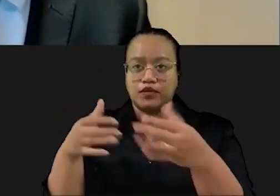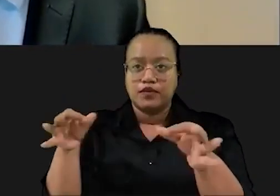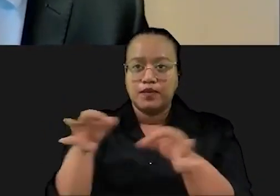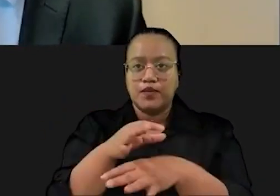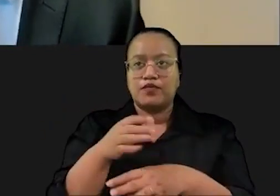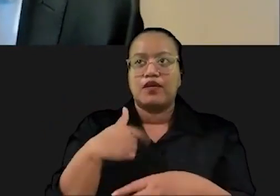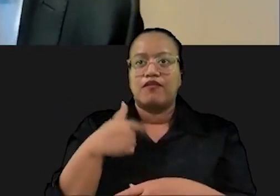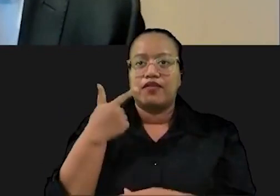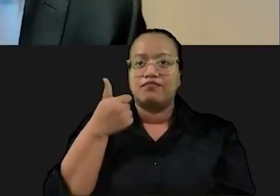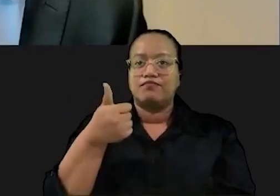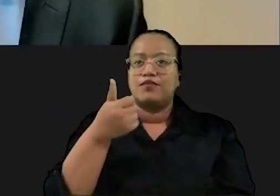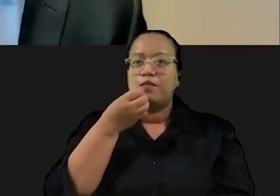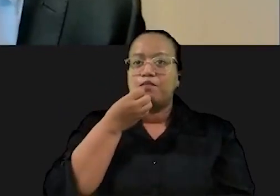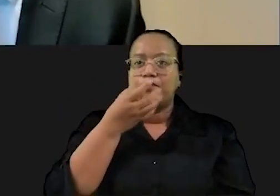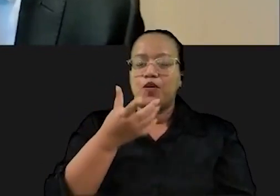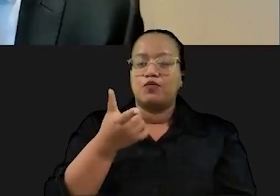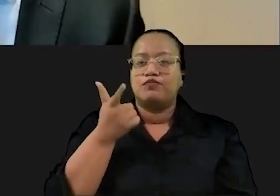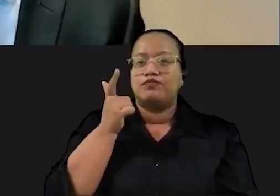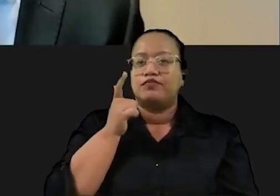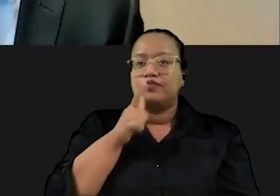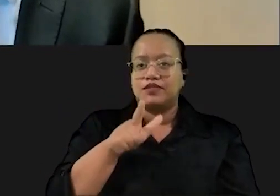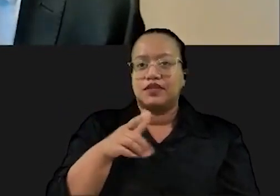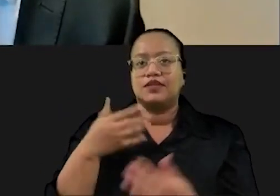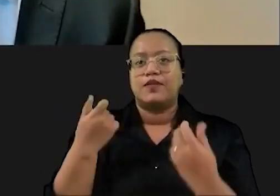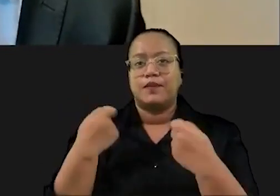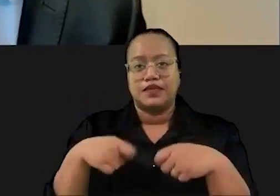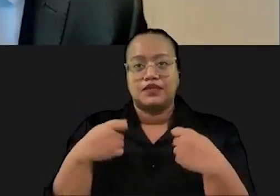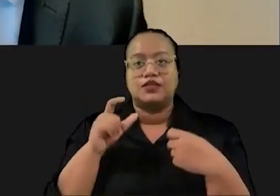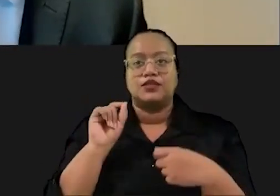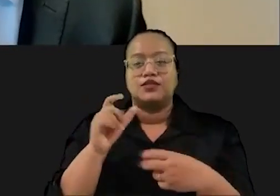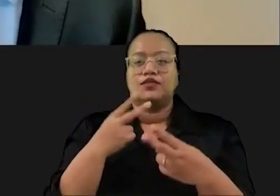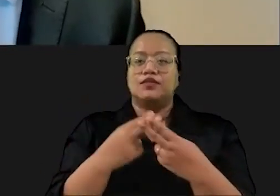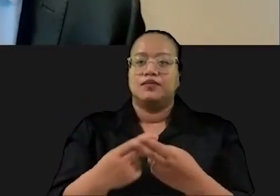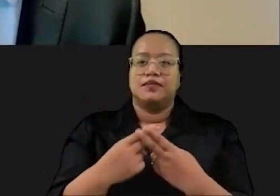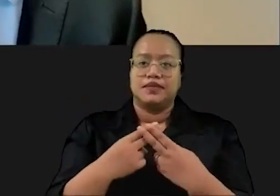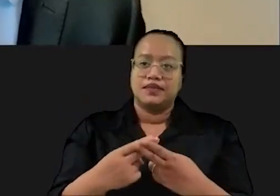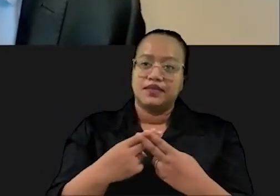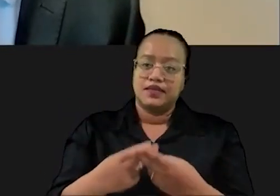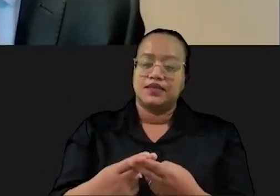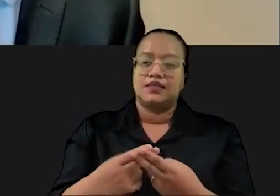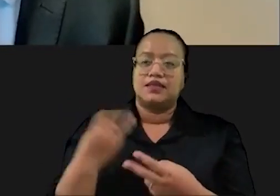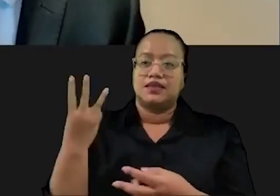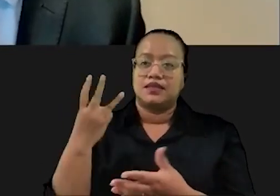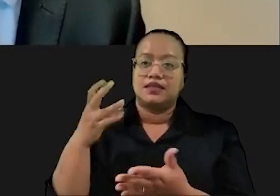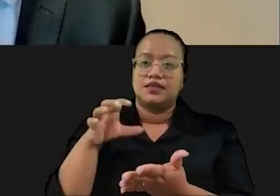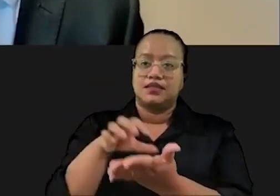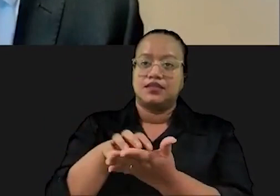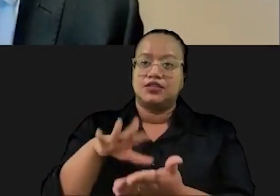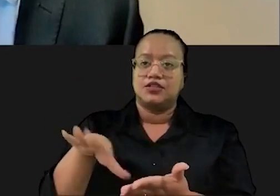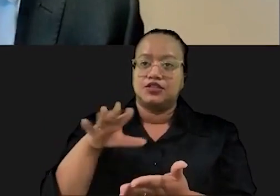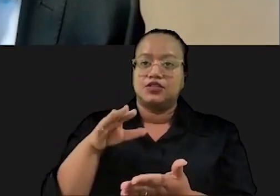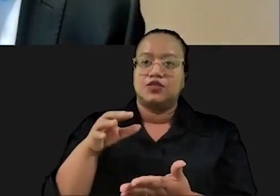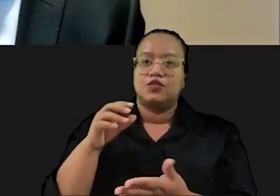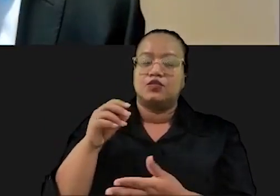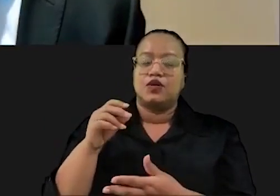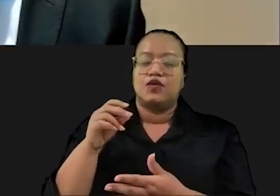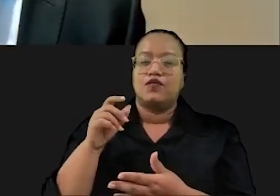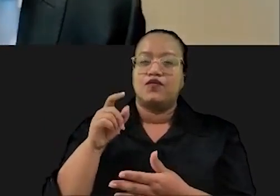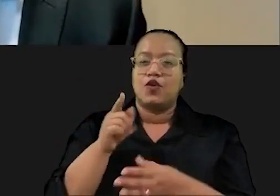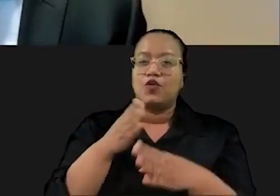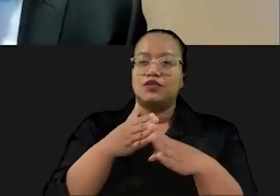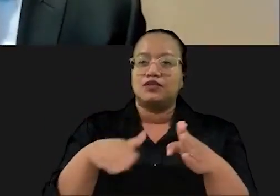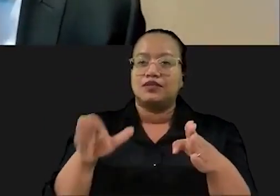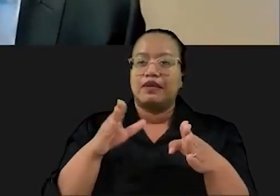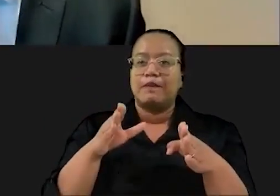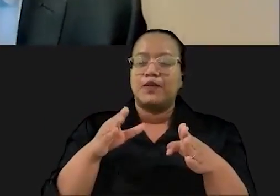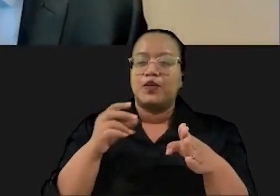a gente precisa ter muita paciência mesmo. Demora muito. Na terceira região, a gente ficou muito tempo desenhando fluxos e aprimorando fluxos, né? E